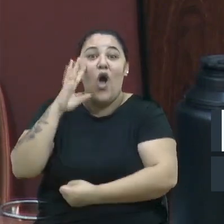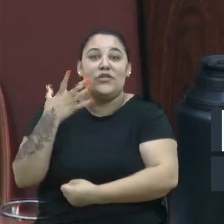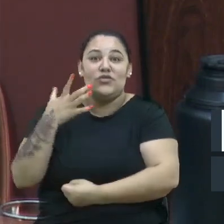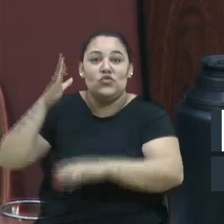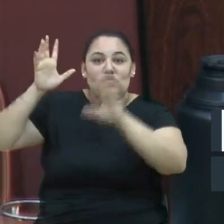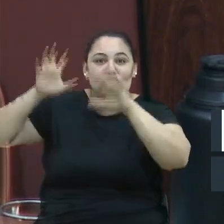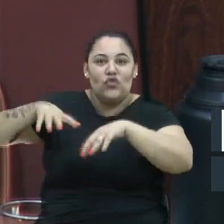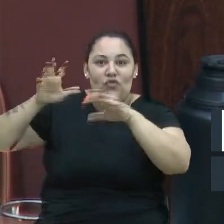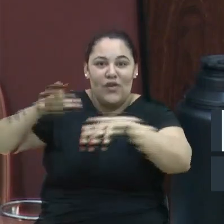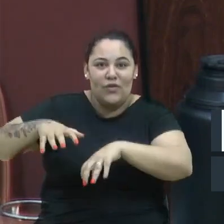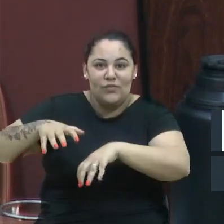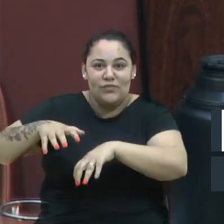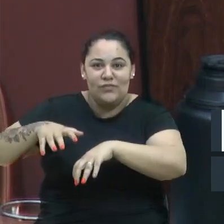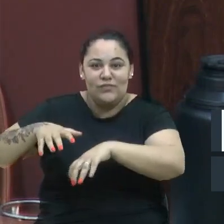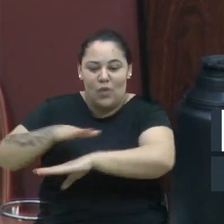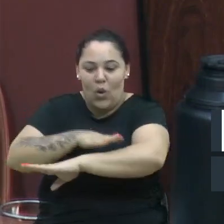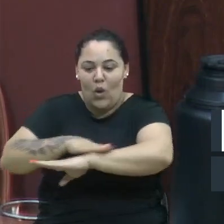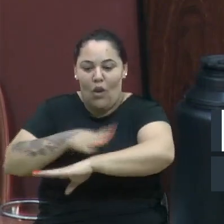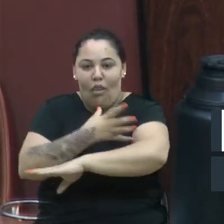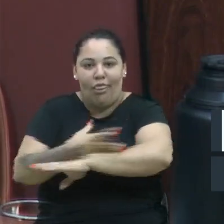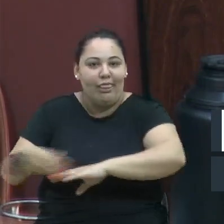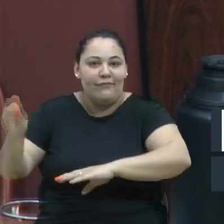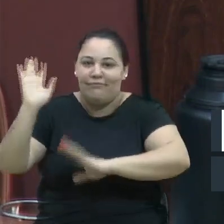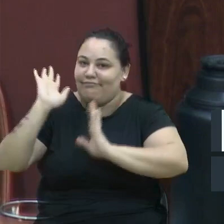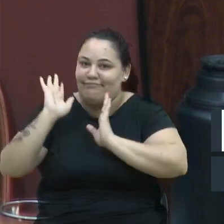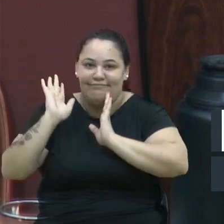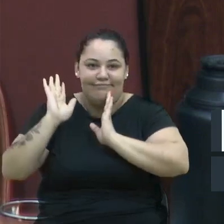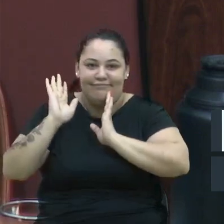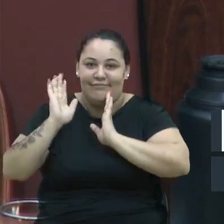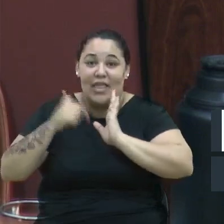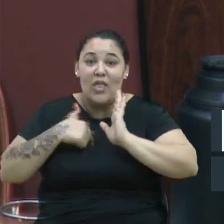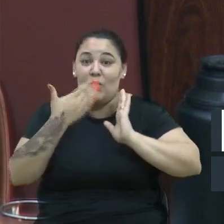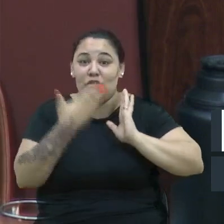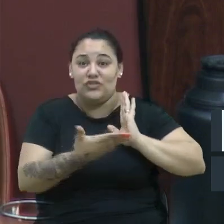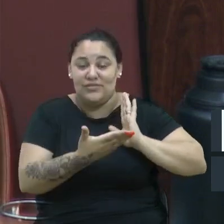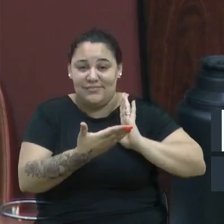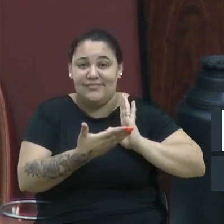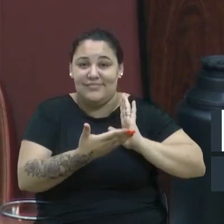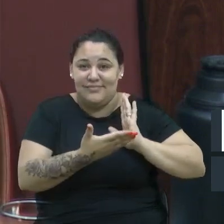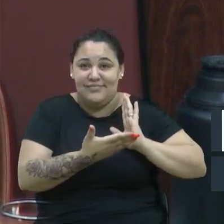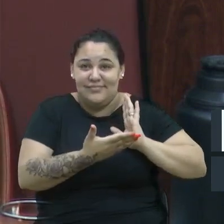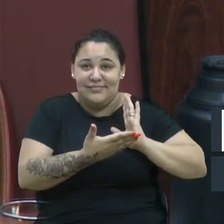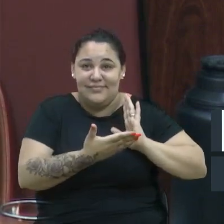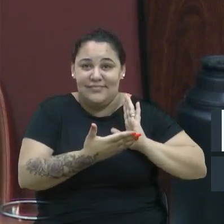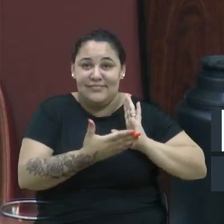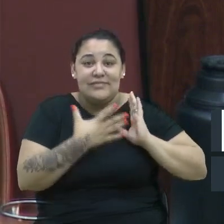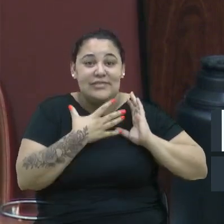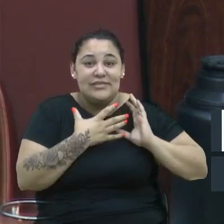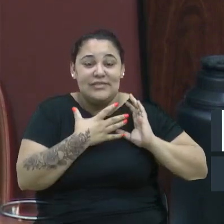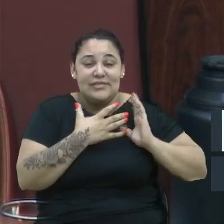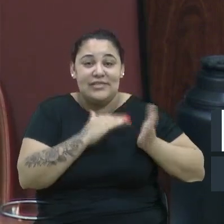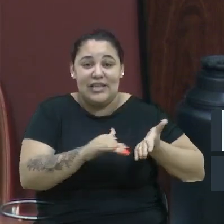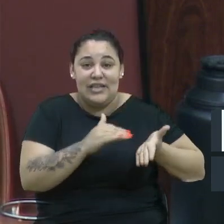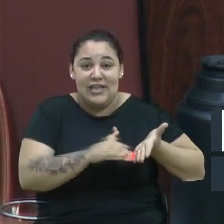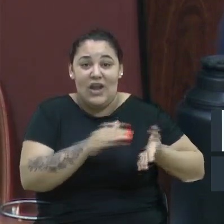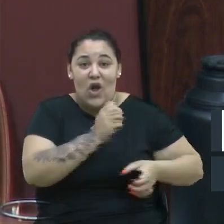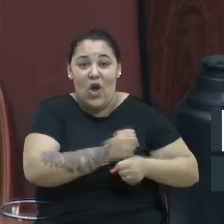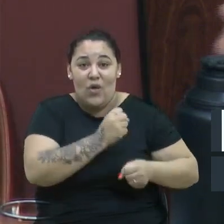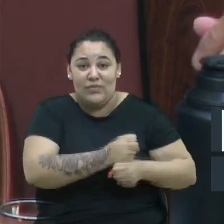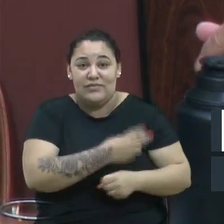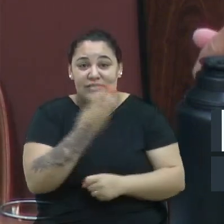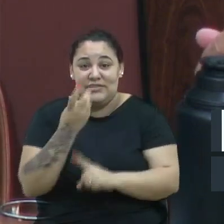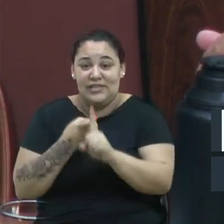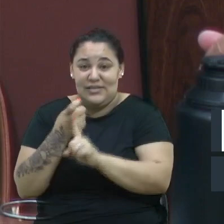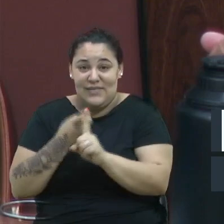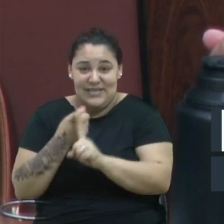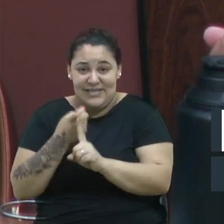e levou. Eu estou pedindo para o secretário de obras há 3 meses e está chovendo cada